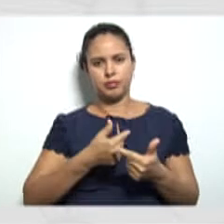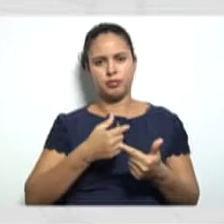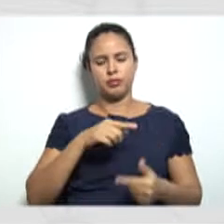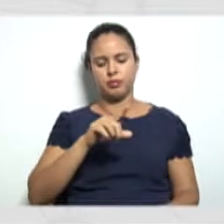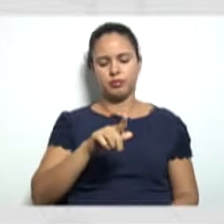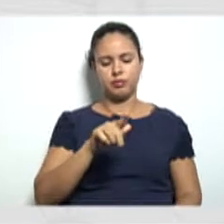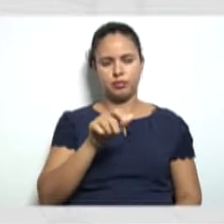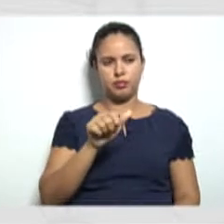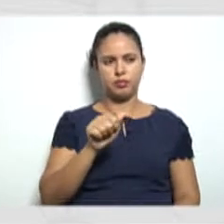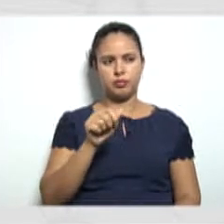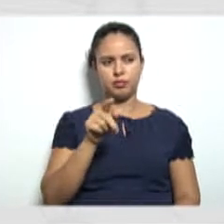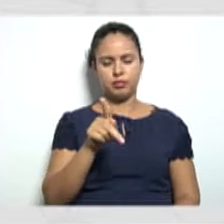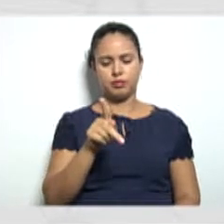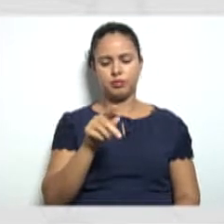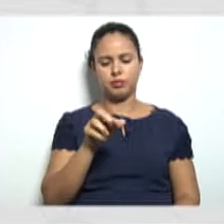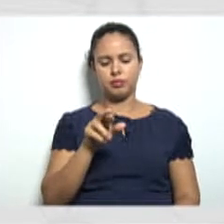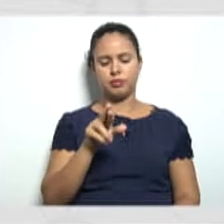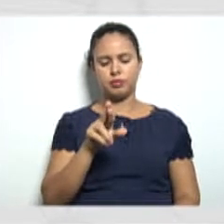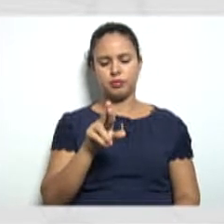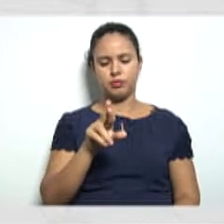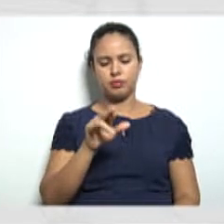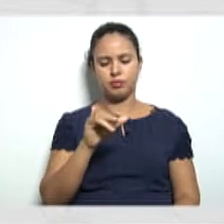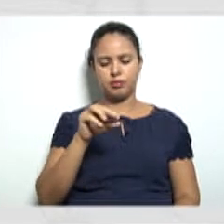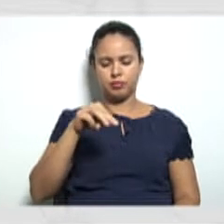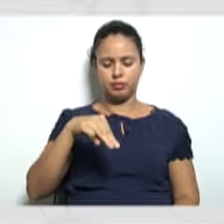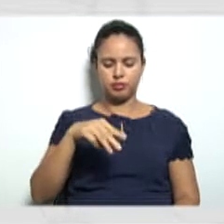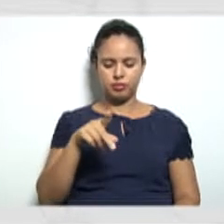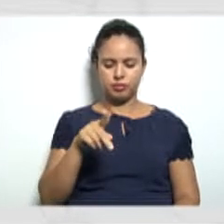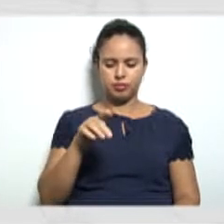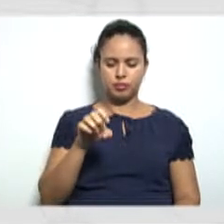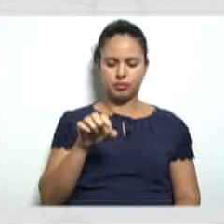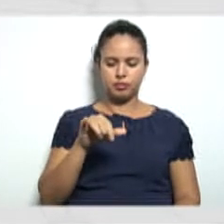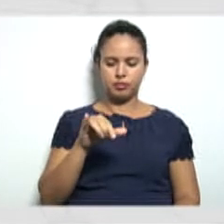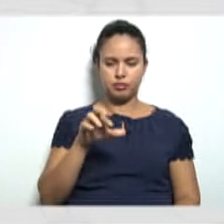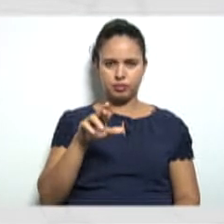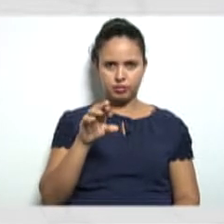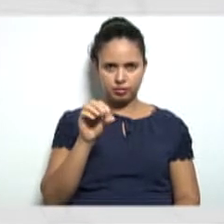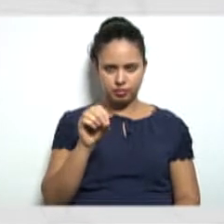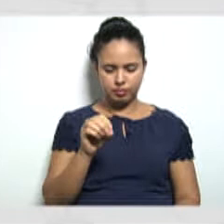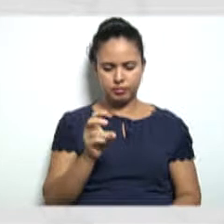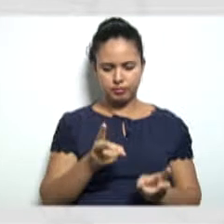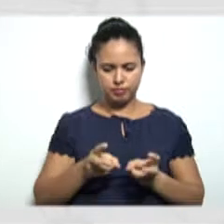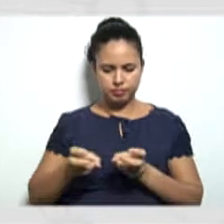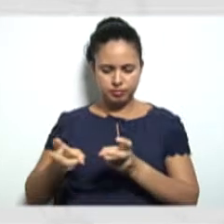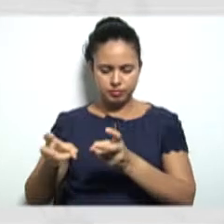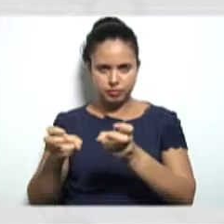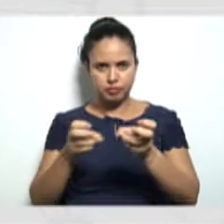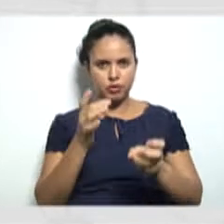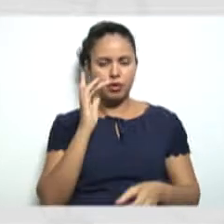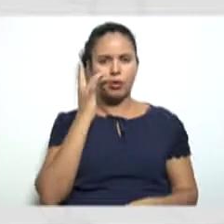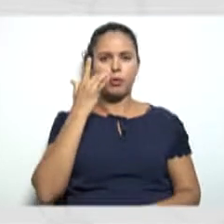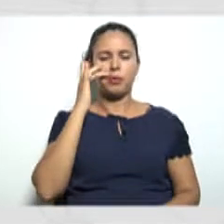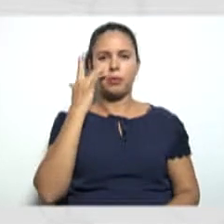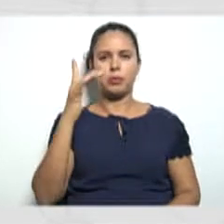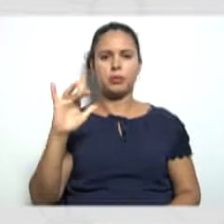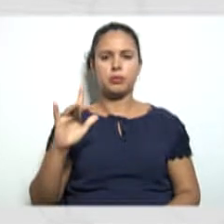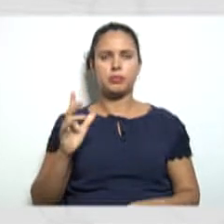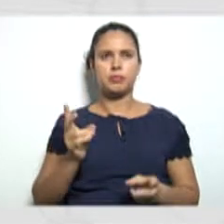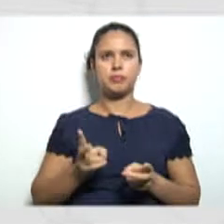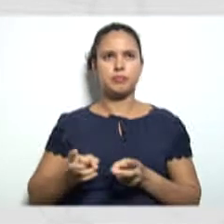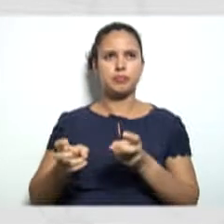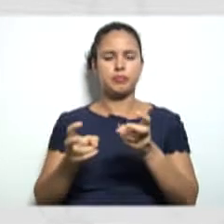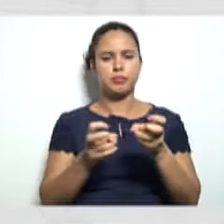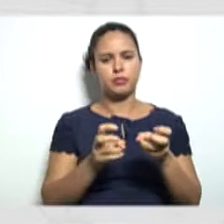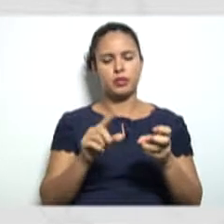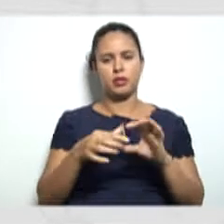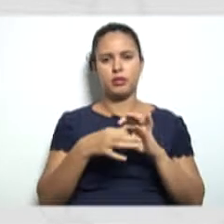é bastante explorado. Quando a gente fala do garimpeiro, a gente sabe que alguns municípios no Brasil têm bastante questão de garimpo. O garimpo está muito